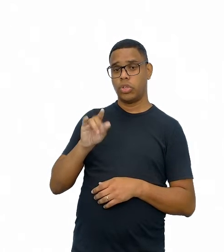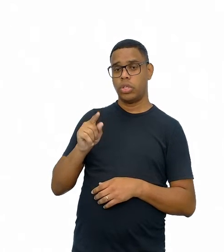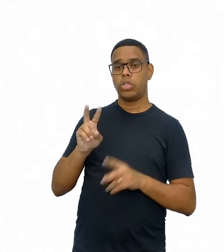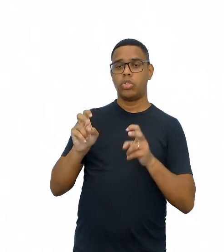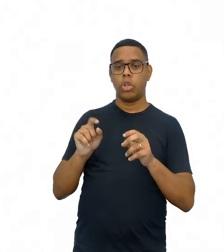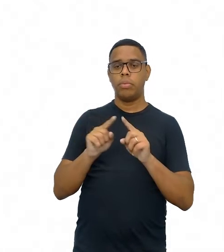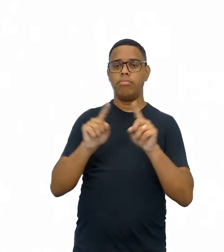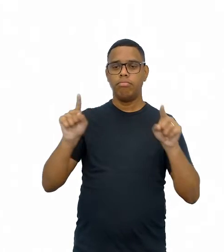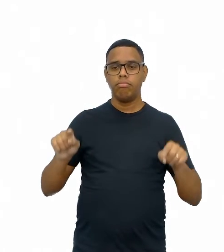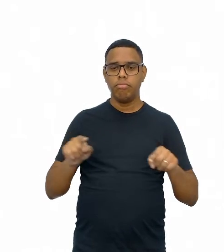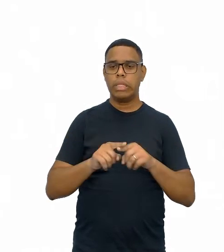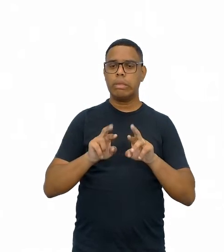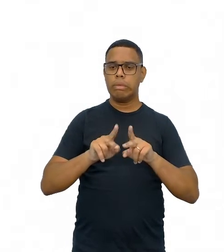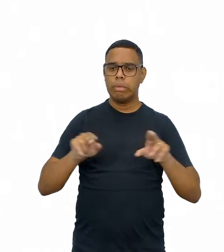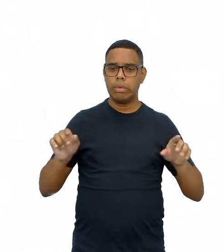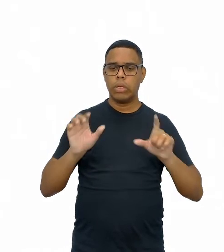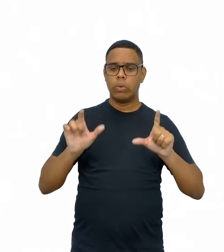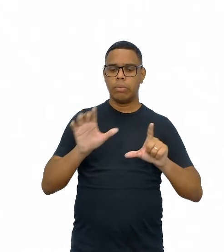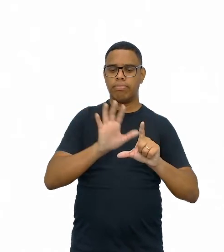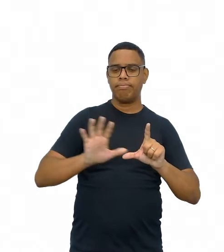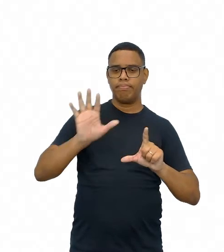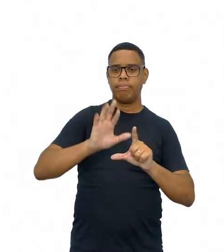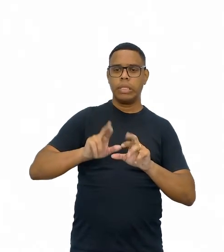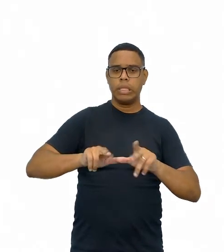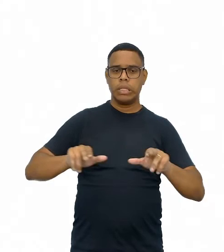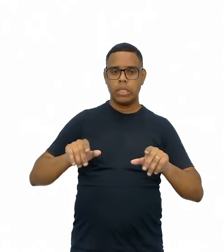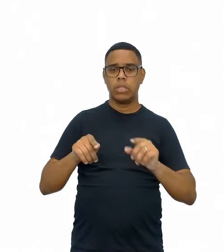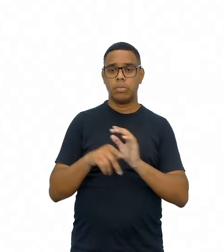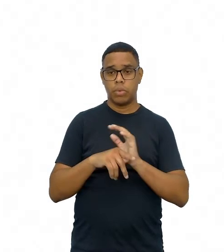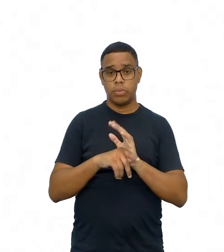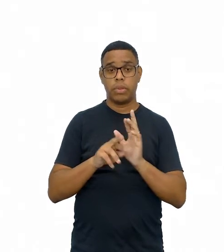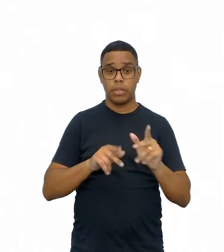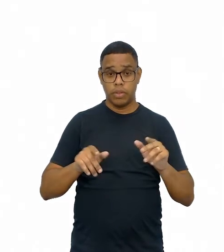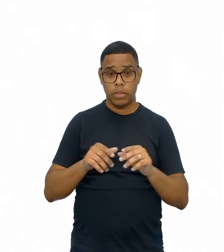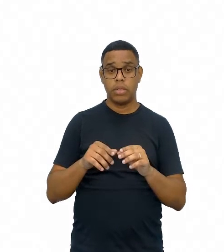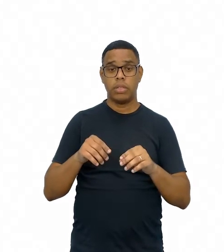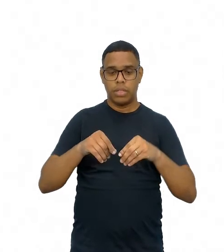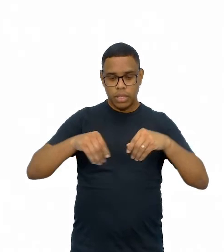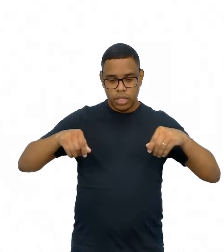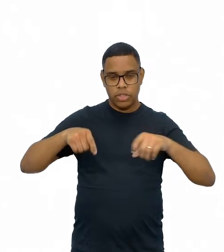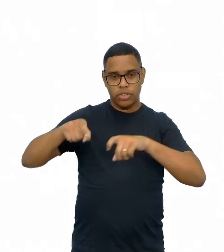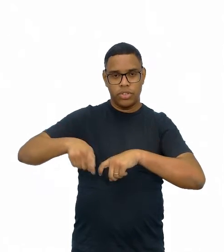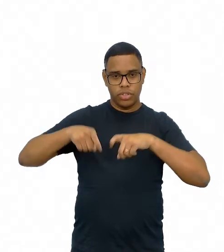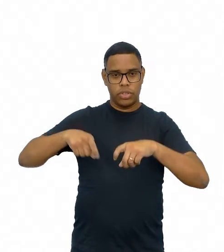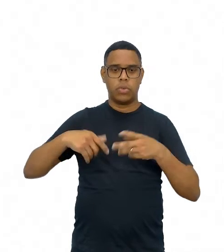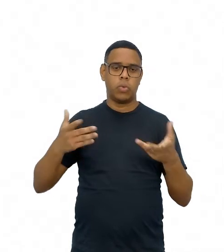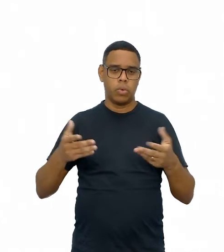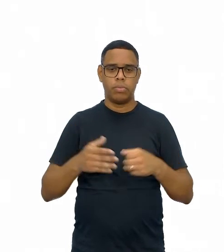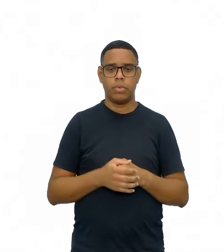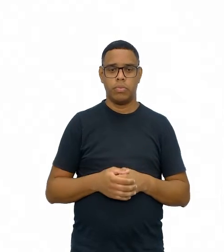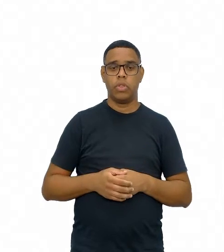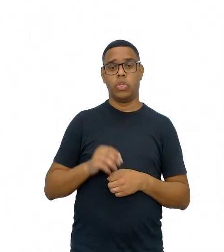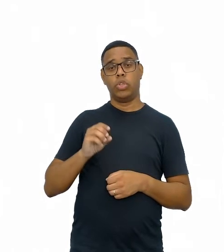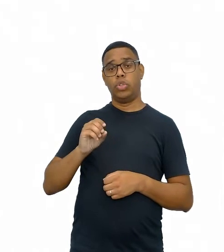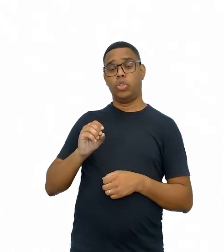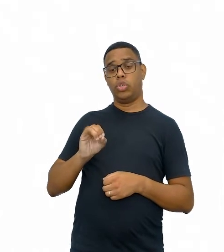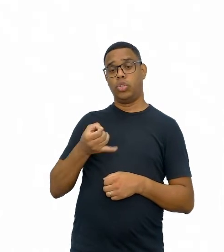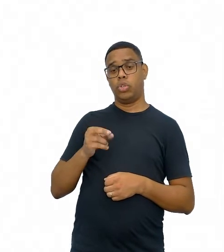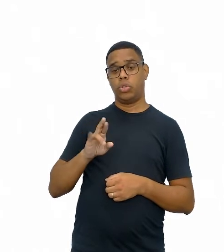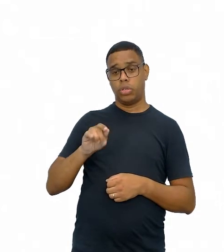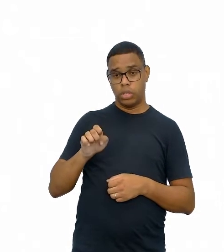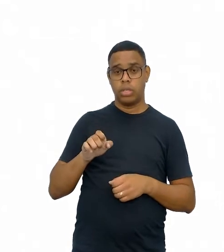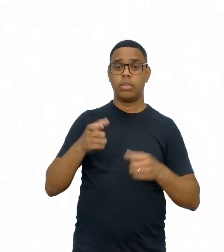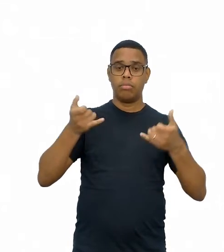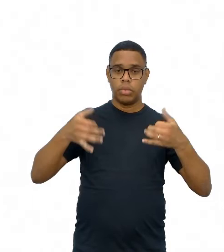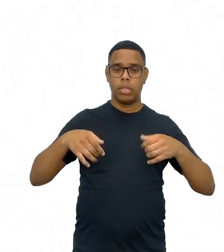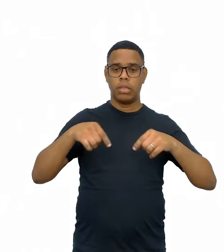os formatos e as medidas dos espaços destinados às diferentes plantações no seu sítio. O senhor Jorge fez desenhos